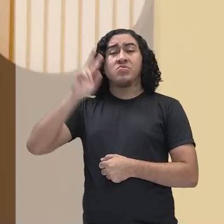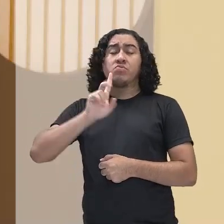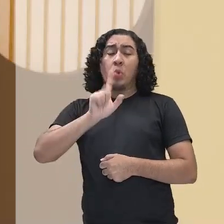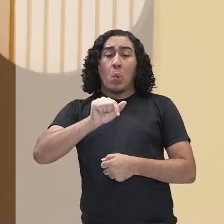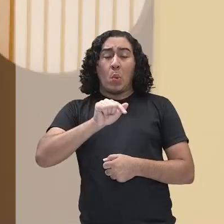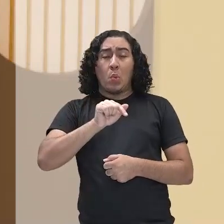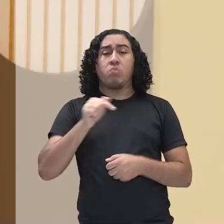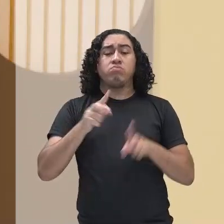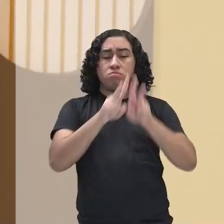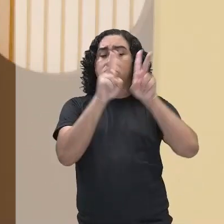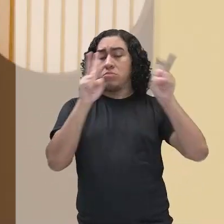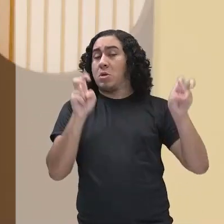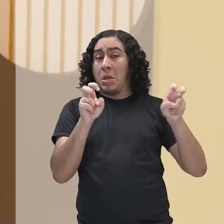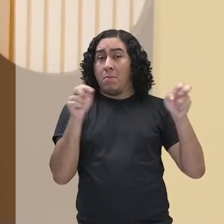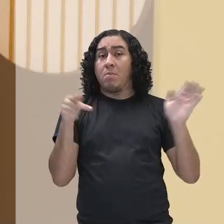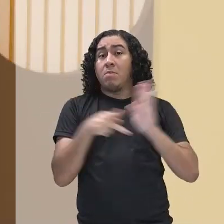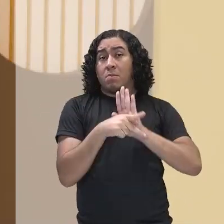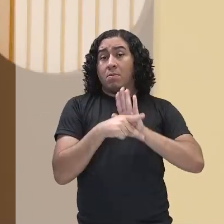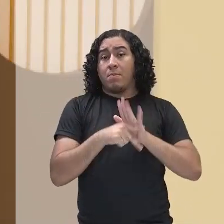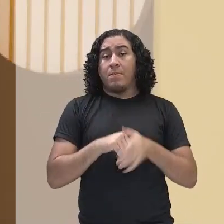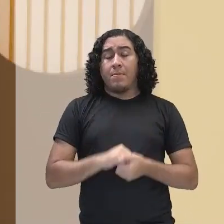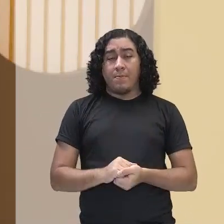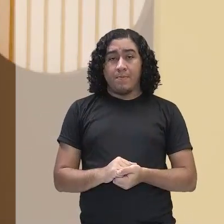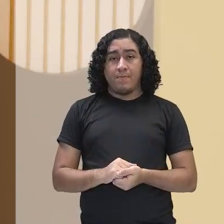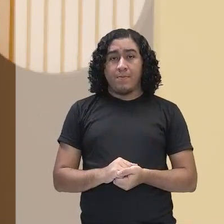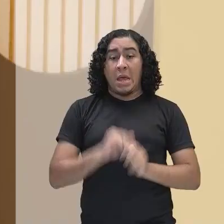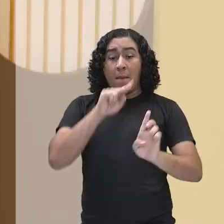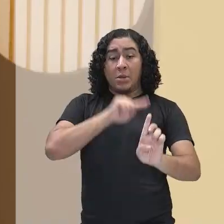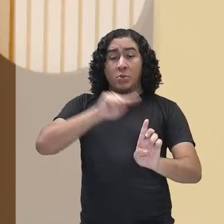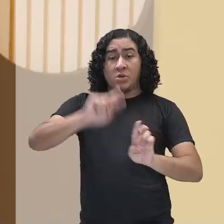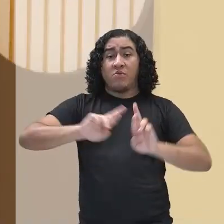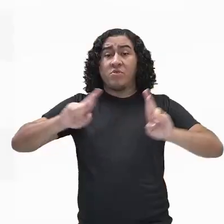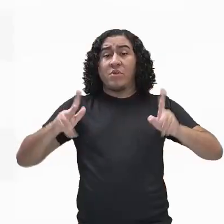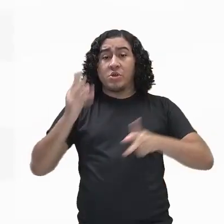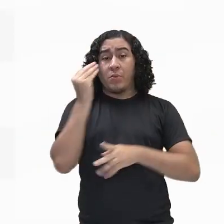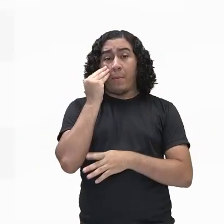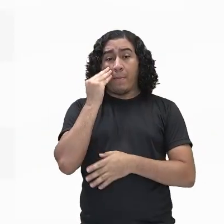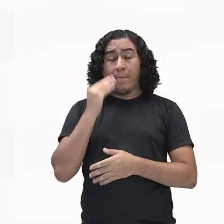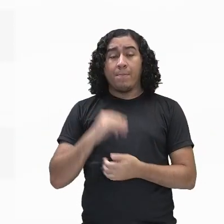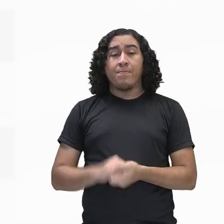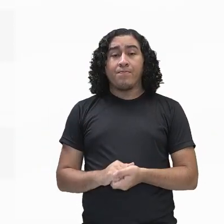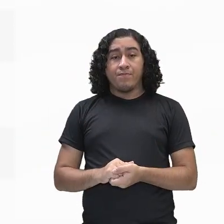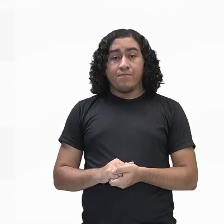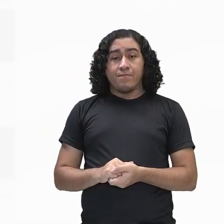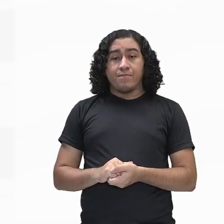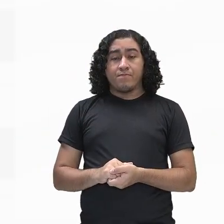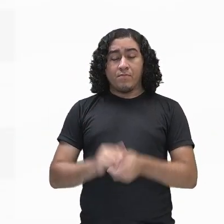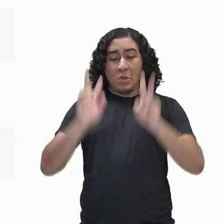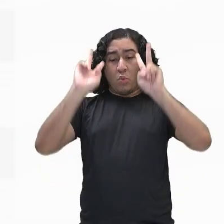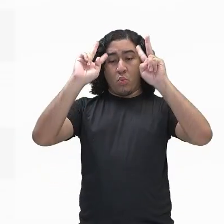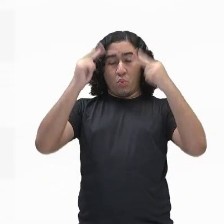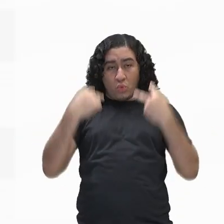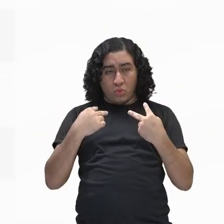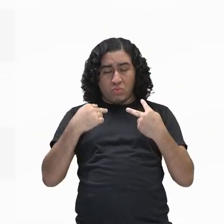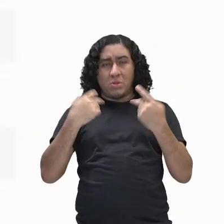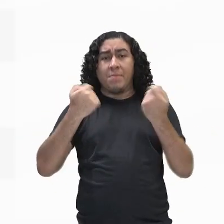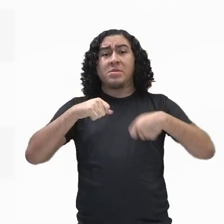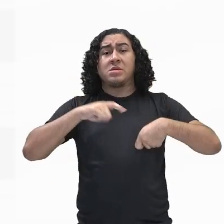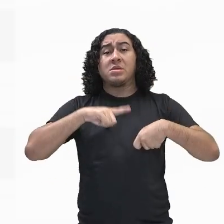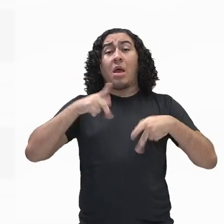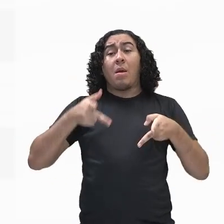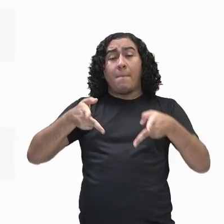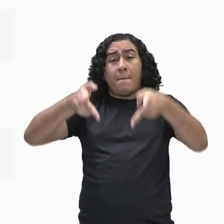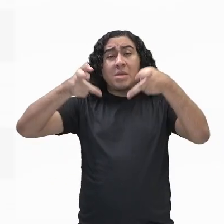sobre esse tema e sob uma perspectiva diferente. Olha só, um olhar para você. Você precisa